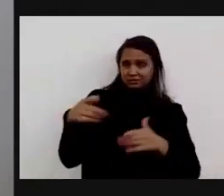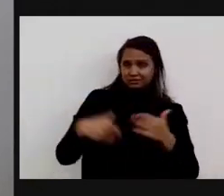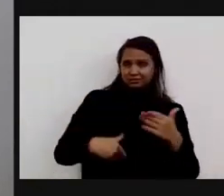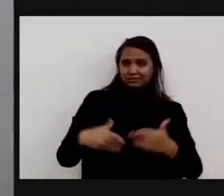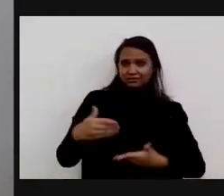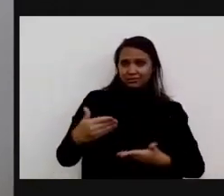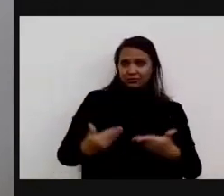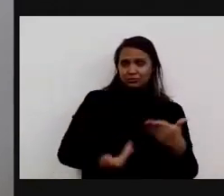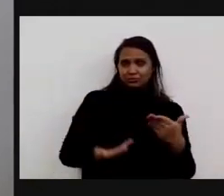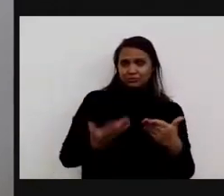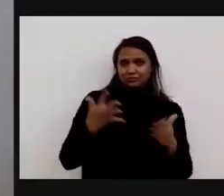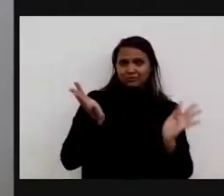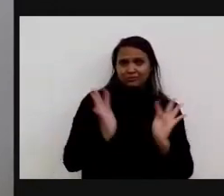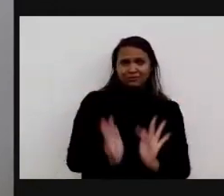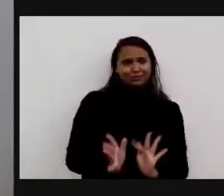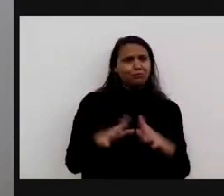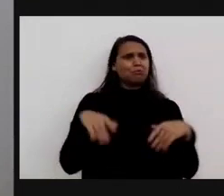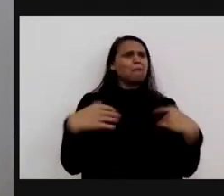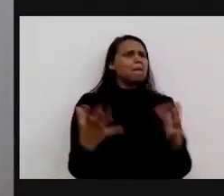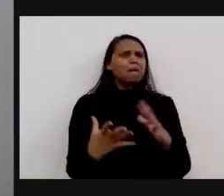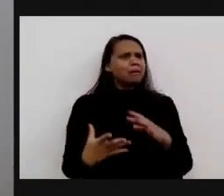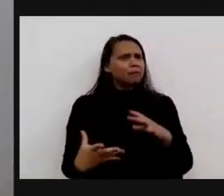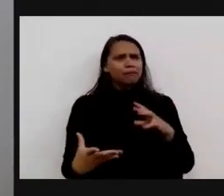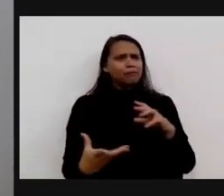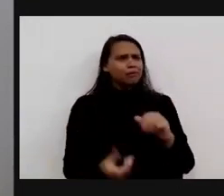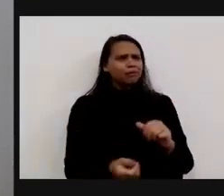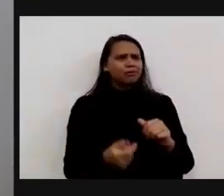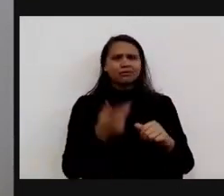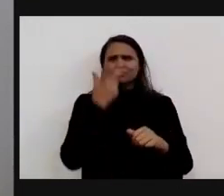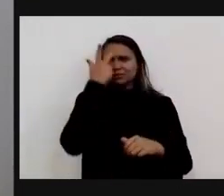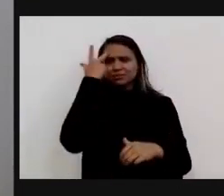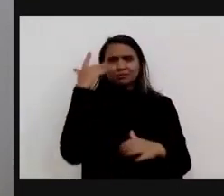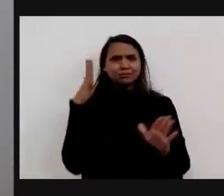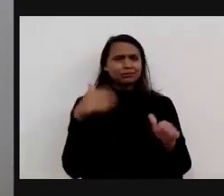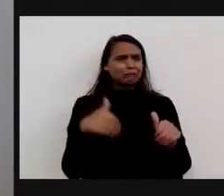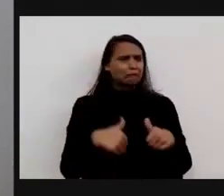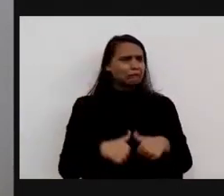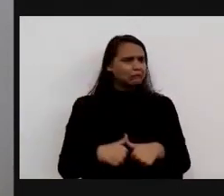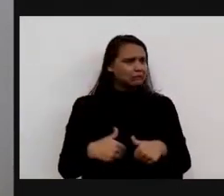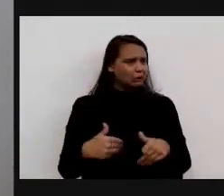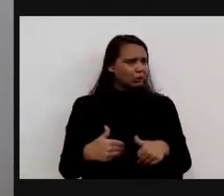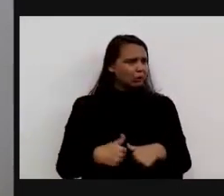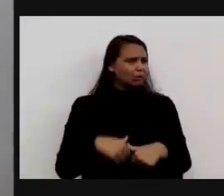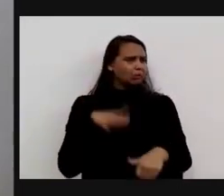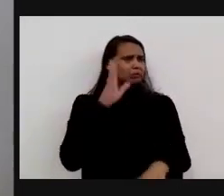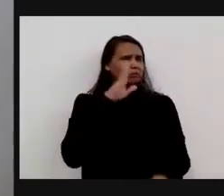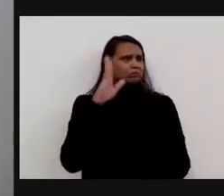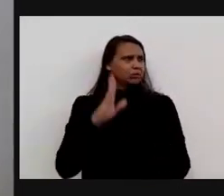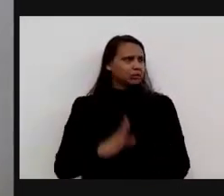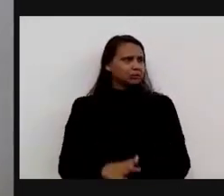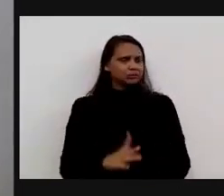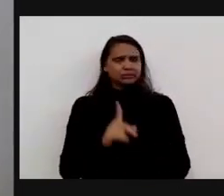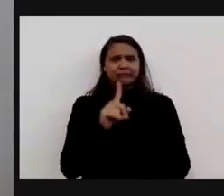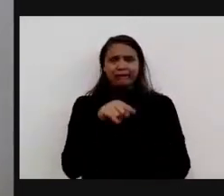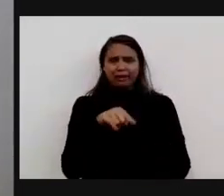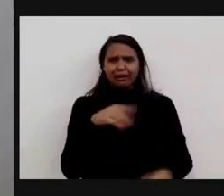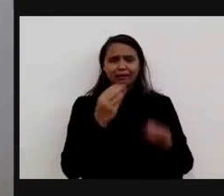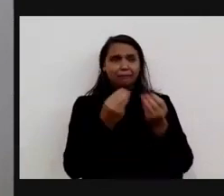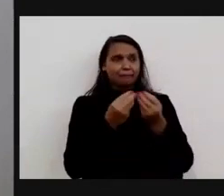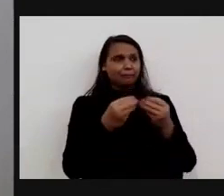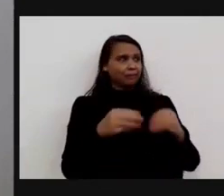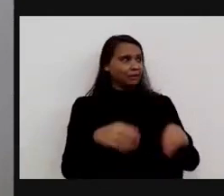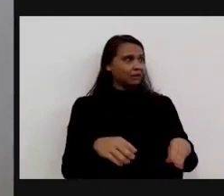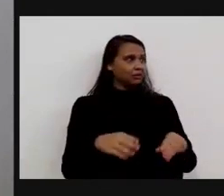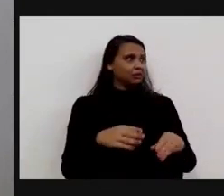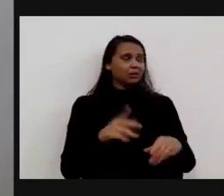Hello que mundo você vive a gente precisa fazer entregas as pessoas estão morrendo de fome no Brasil sabe é catástrofe no Rio Grande do